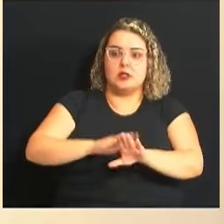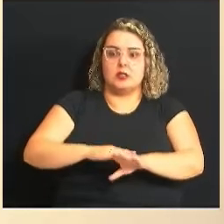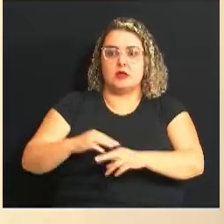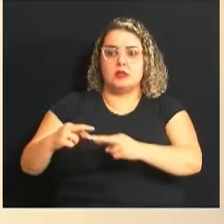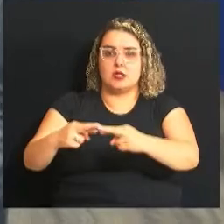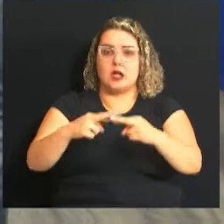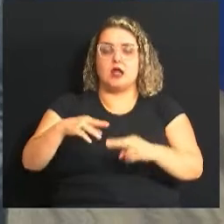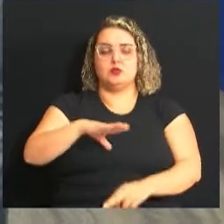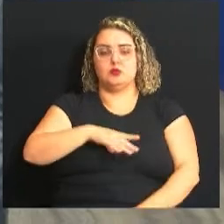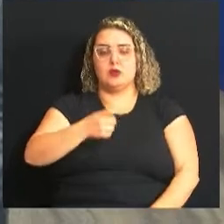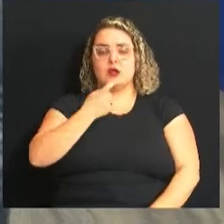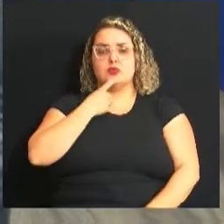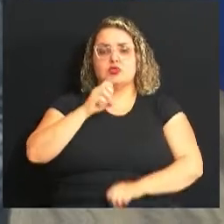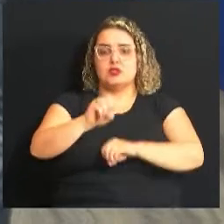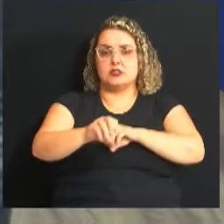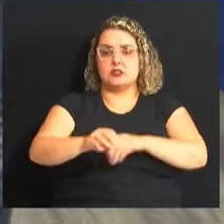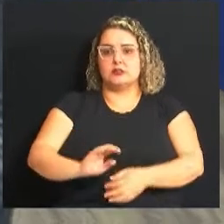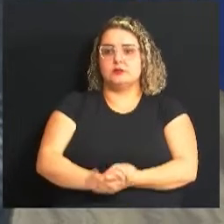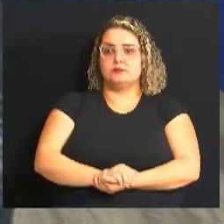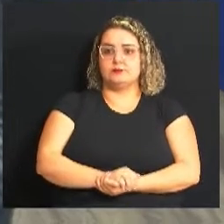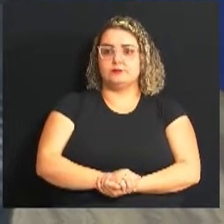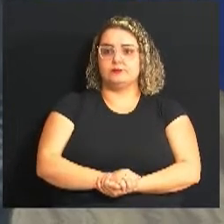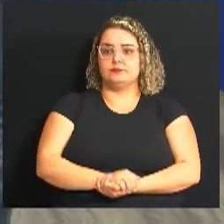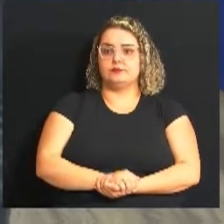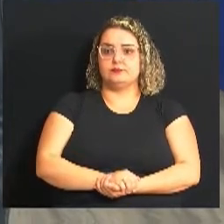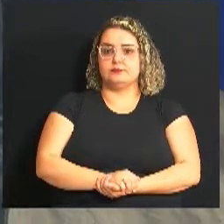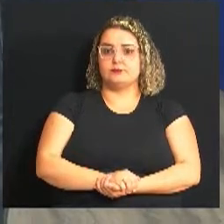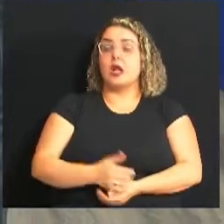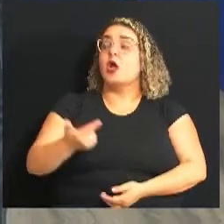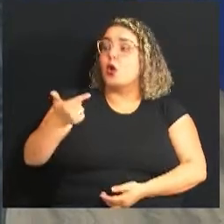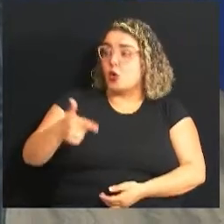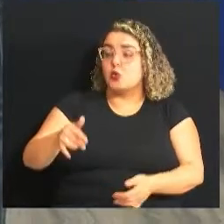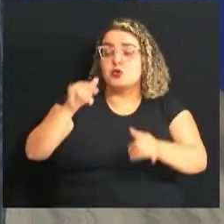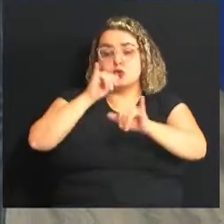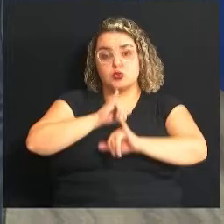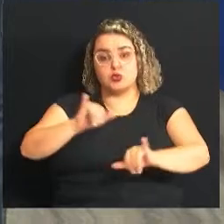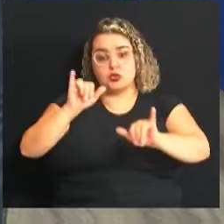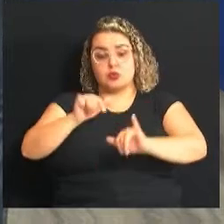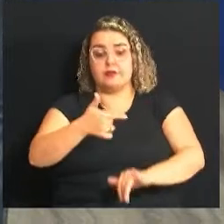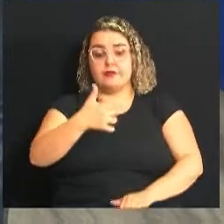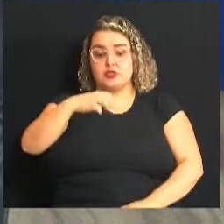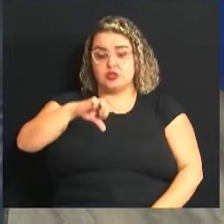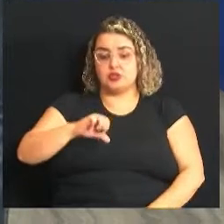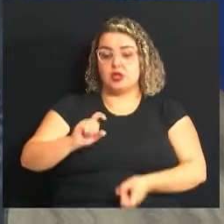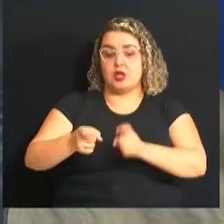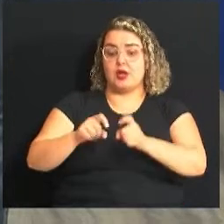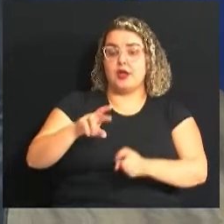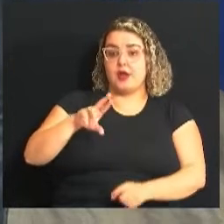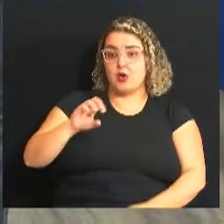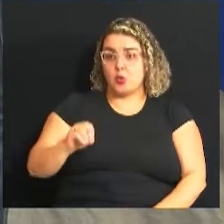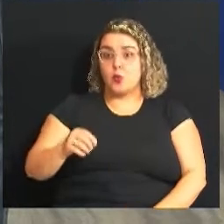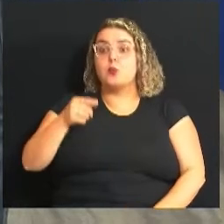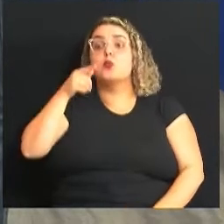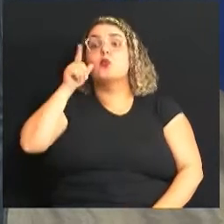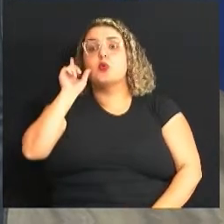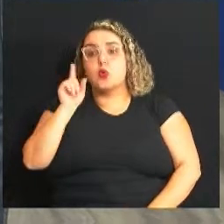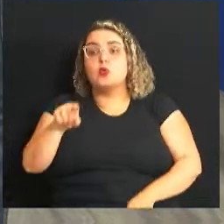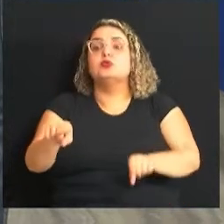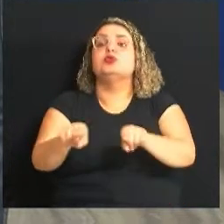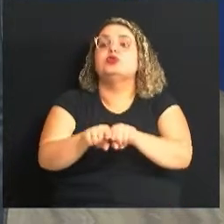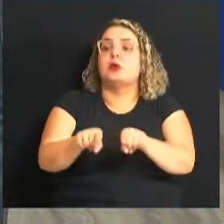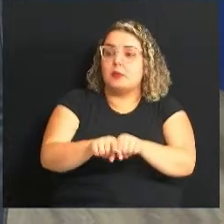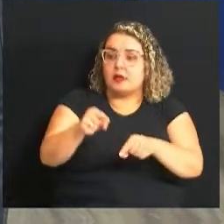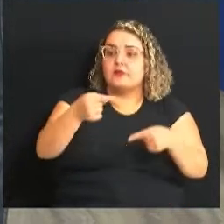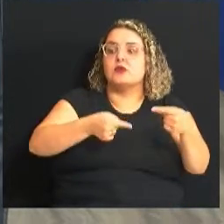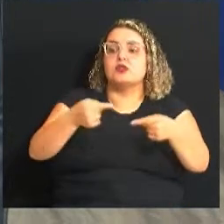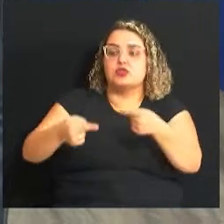ensino. E a gente segue repercutindo aqui a 29ª reunião ordinária, porque ontem também foi